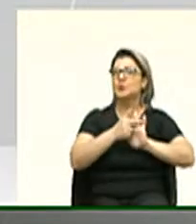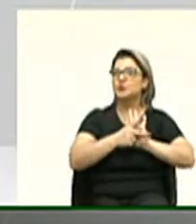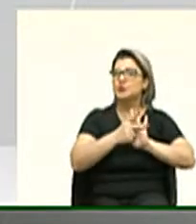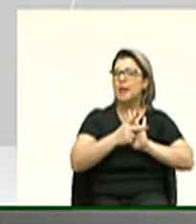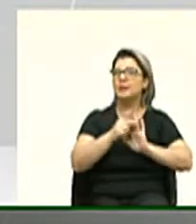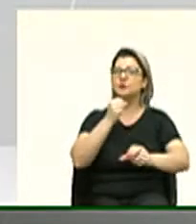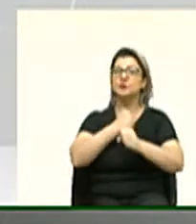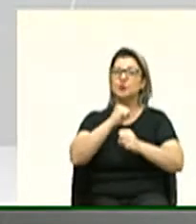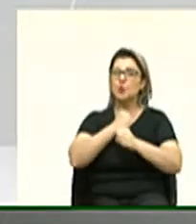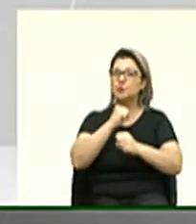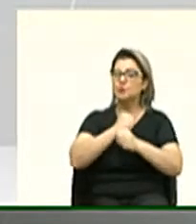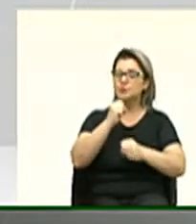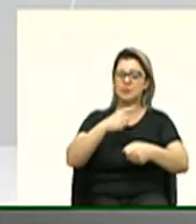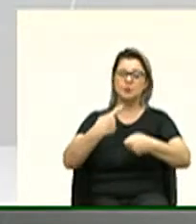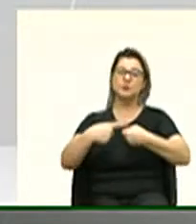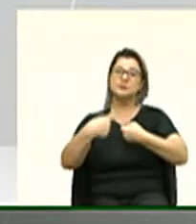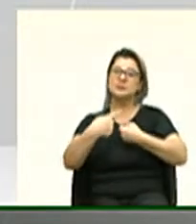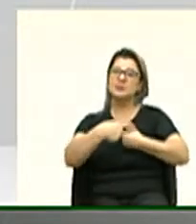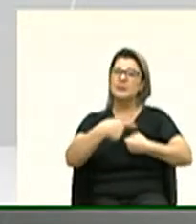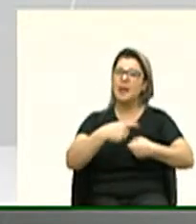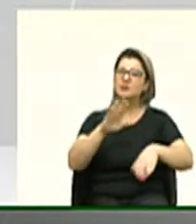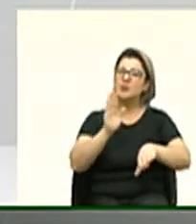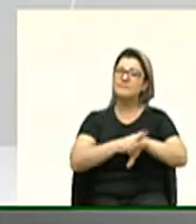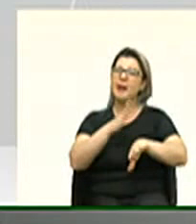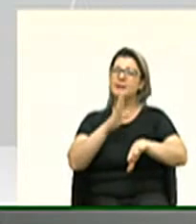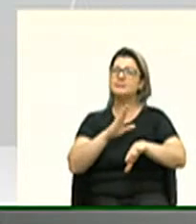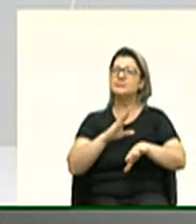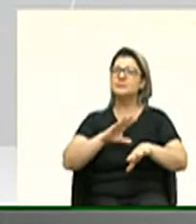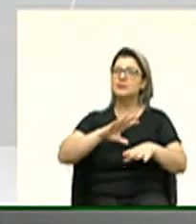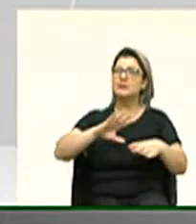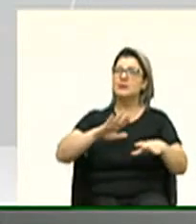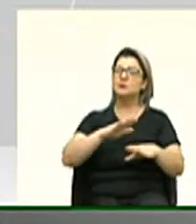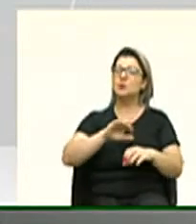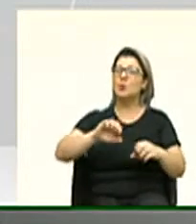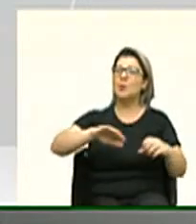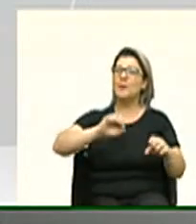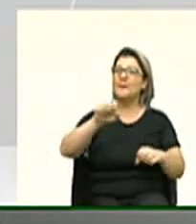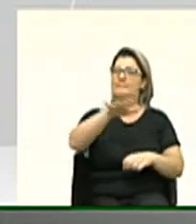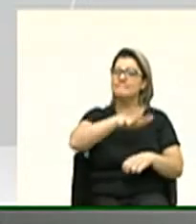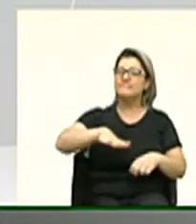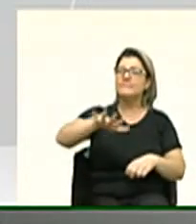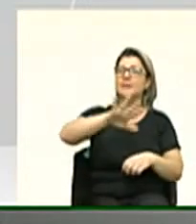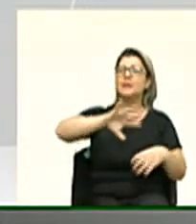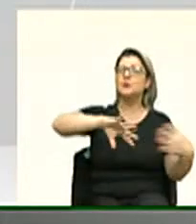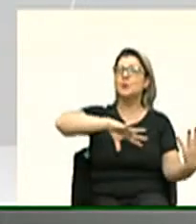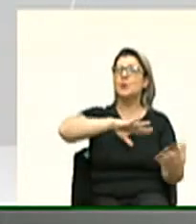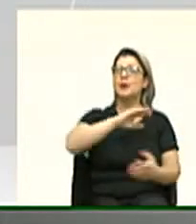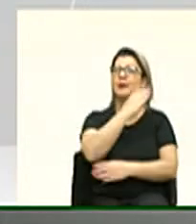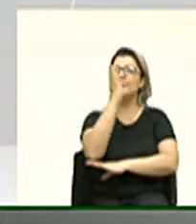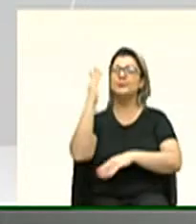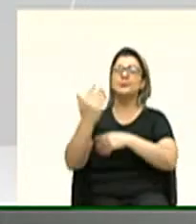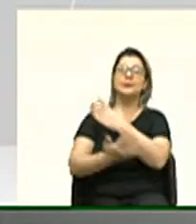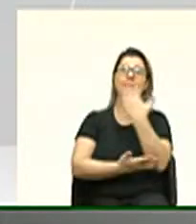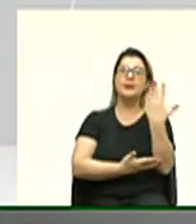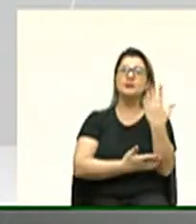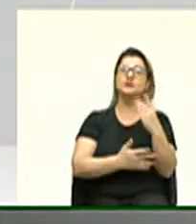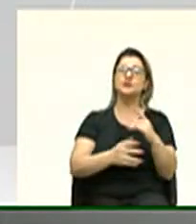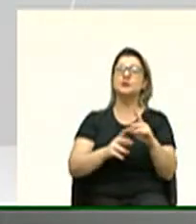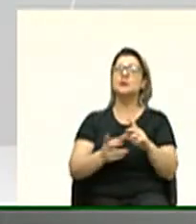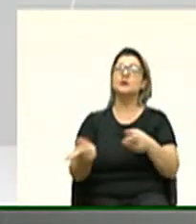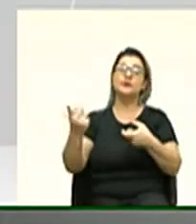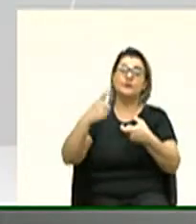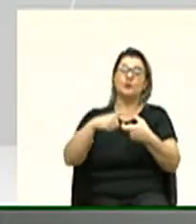de cidades mais sustentáveis, cidades mais humanas, cidades mais voltadas para as pessoas. Nós temos na